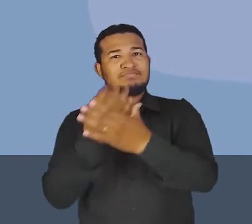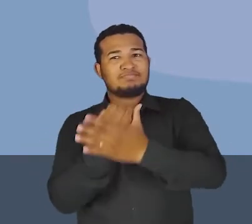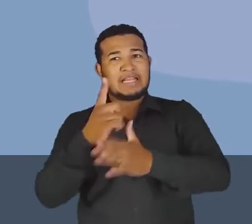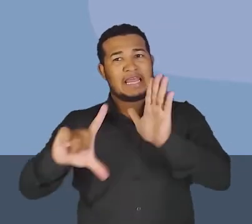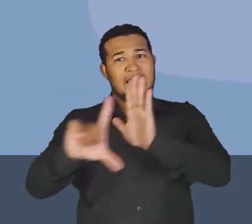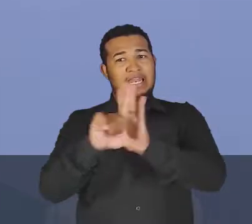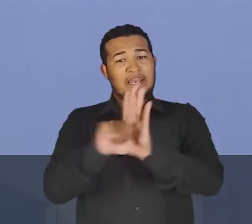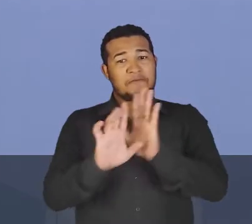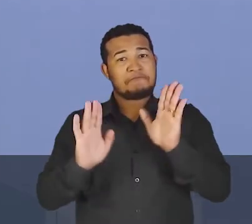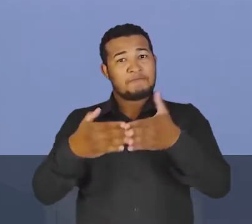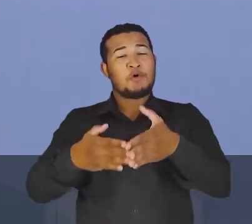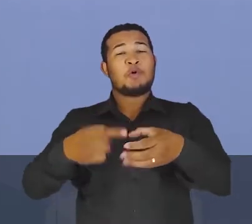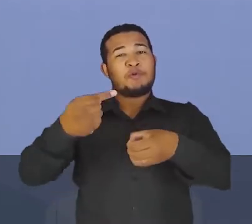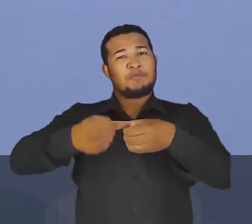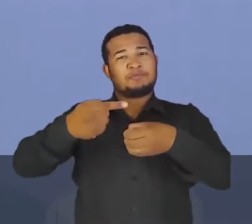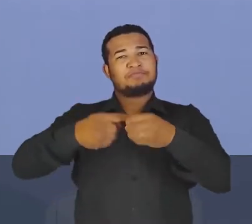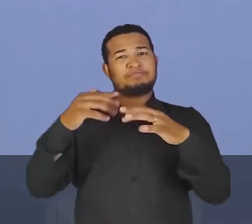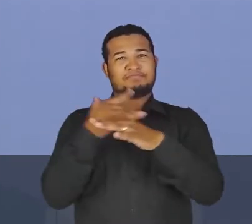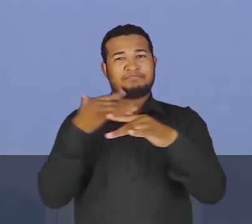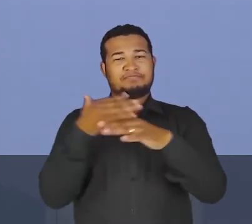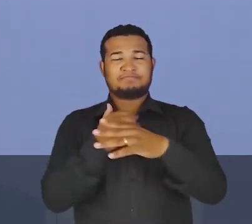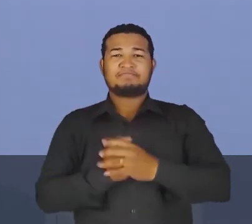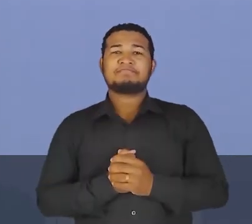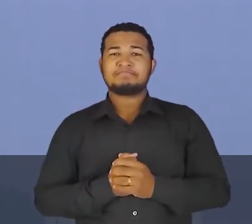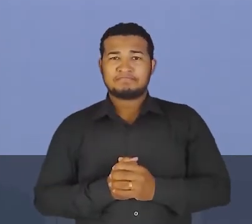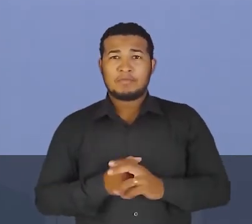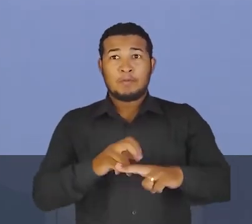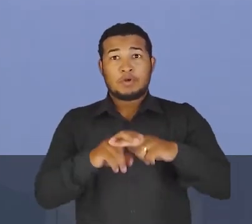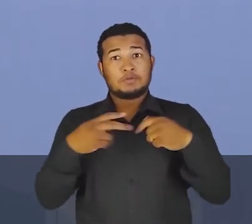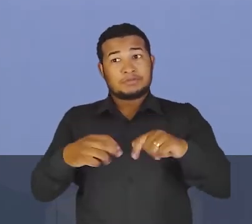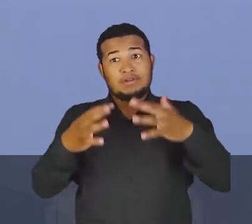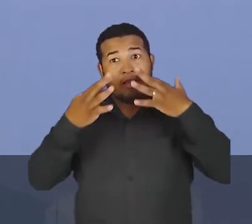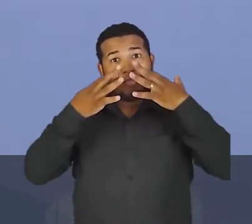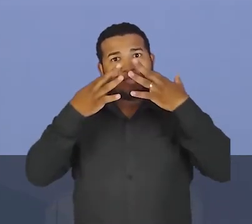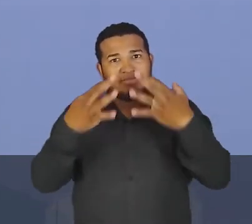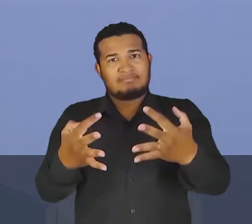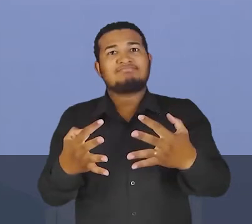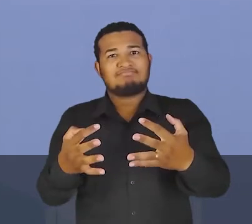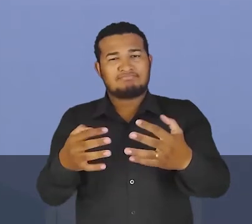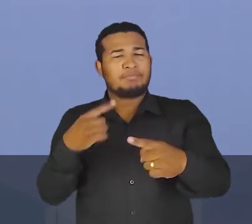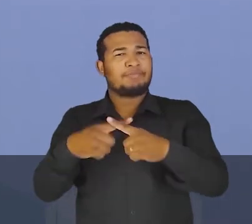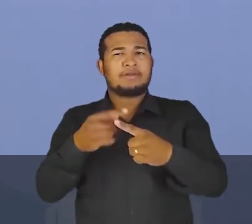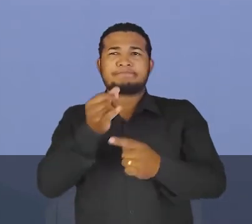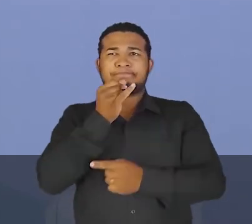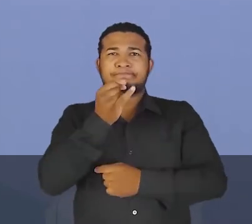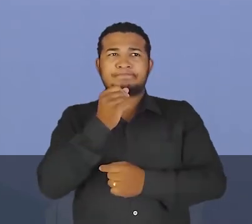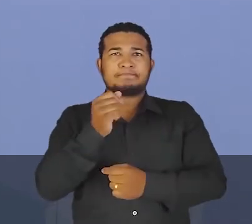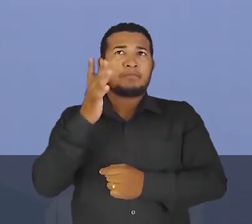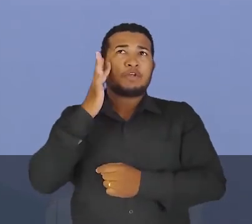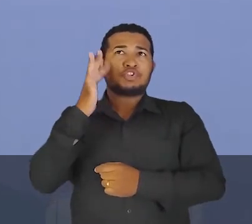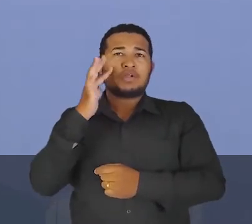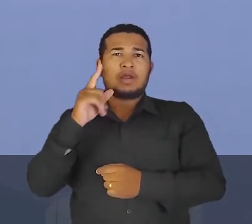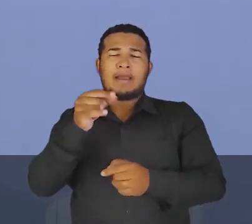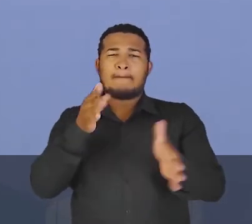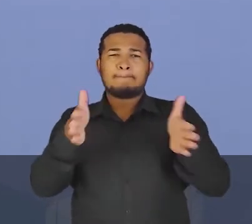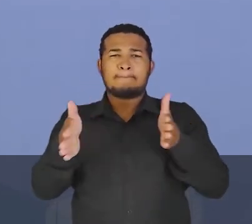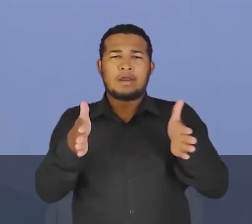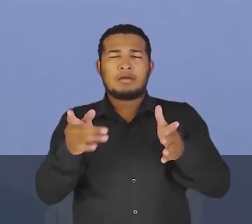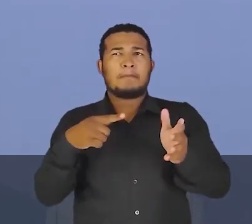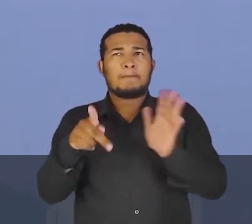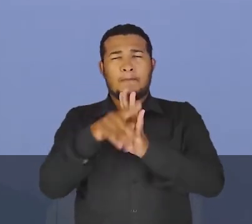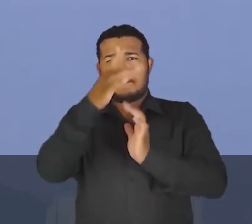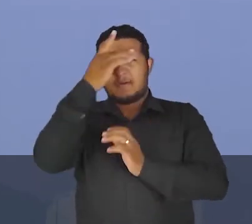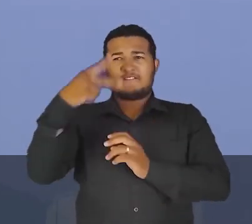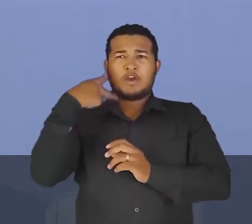o município. E o que acontece, gente? Por isso a gente precisa ficar atento. Porque, por exemplo, você imagina uma época de campanha. Você está lá, um